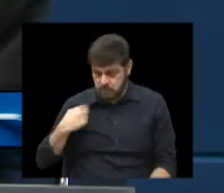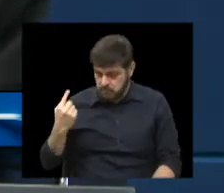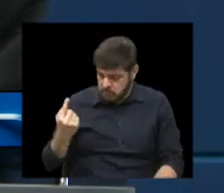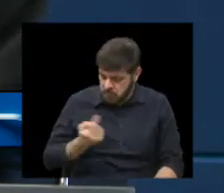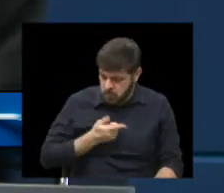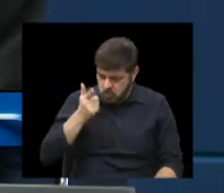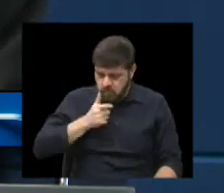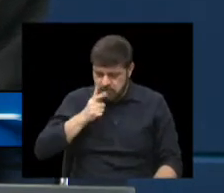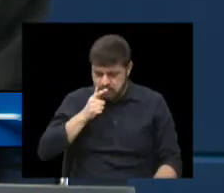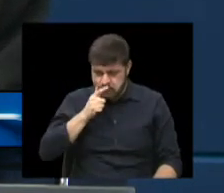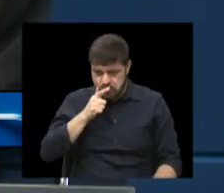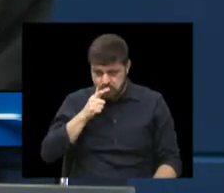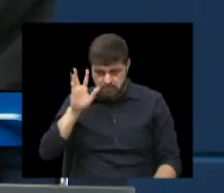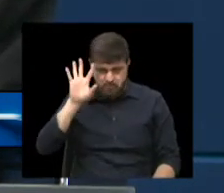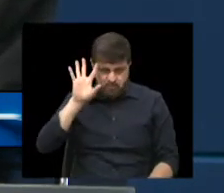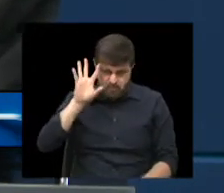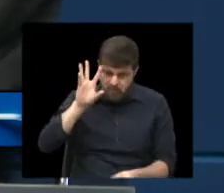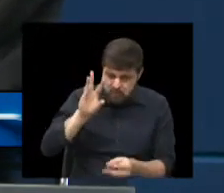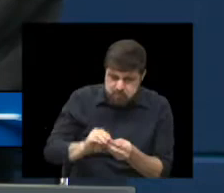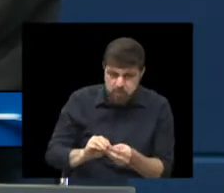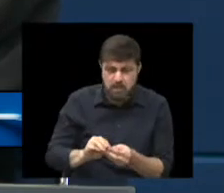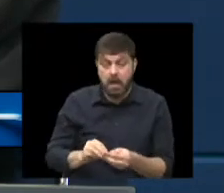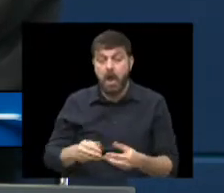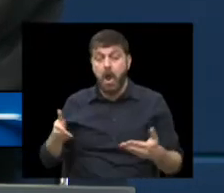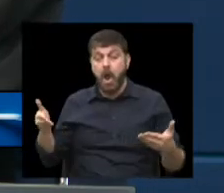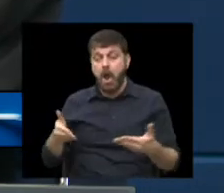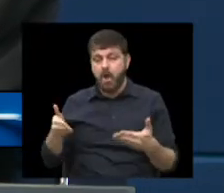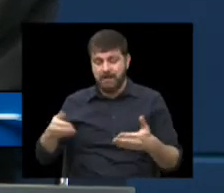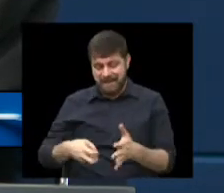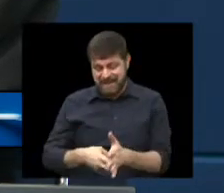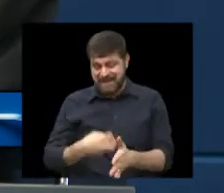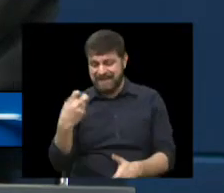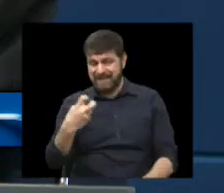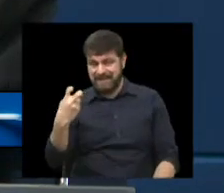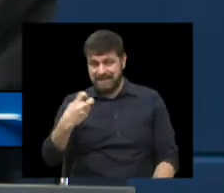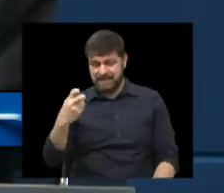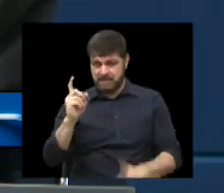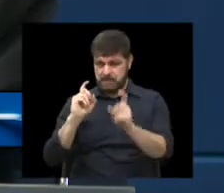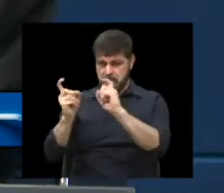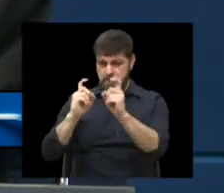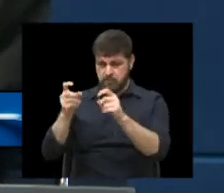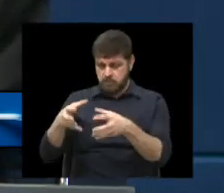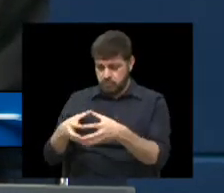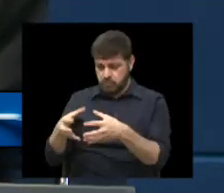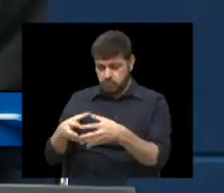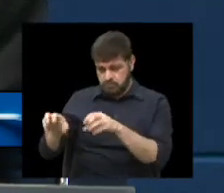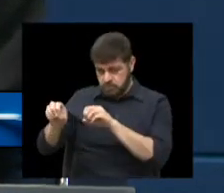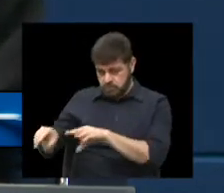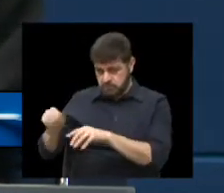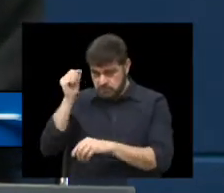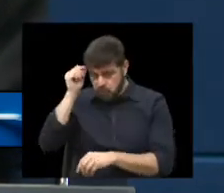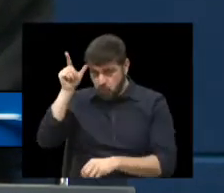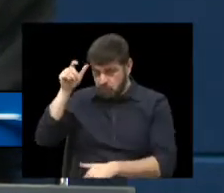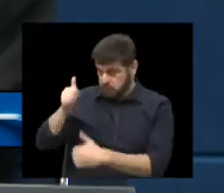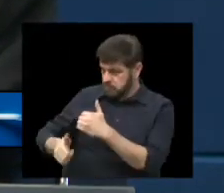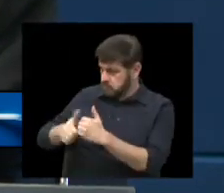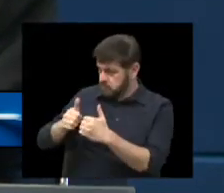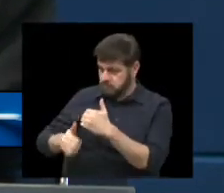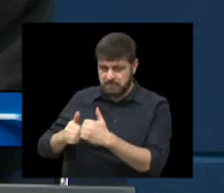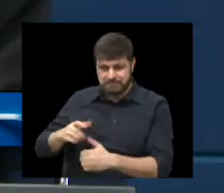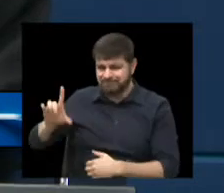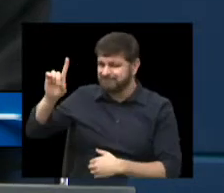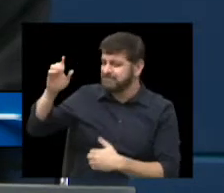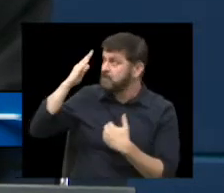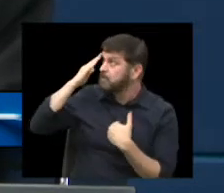conseguimos concluir, no dia de hoje, a 5ª reunião da Comissão de Educação, Cultura e Esporte. Graças a Deus,